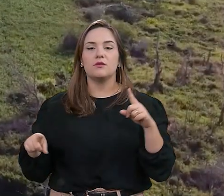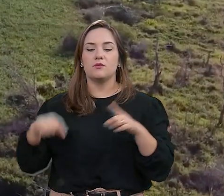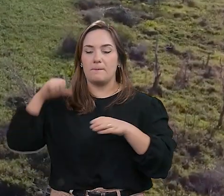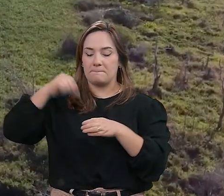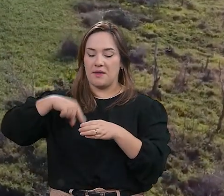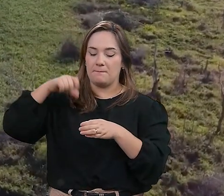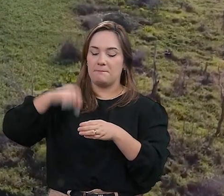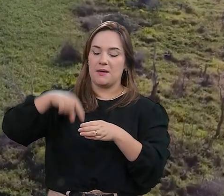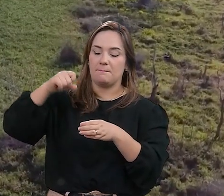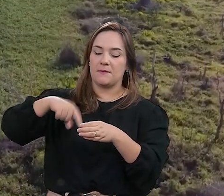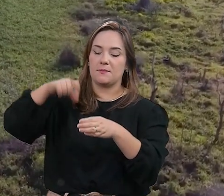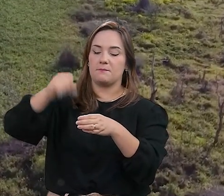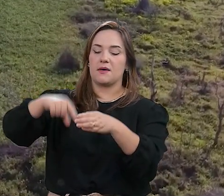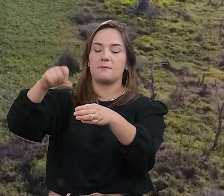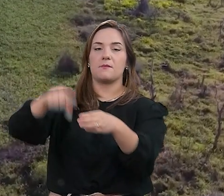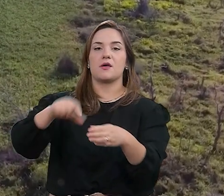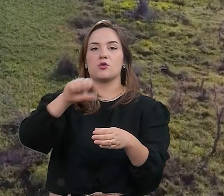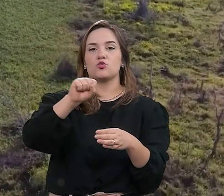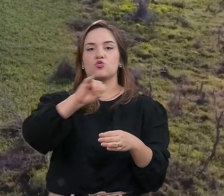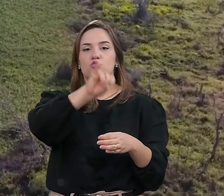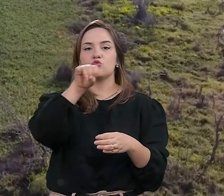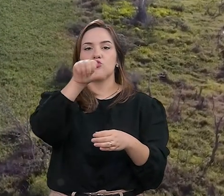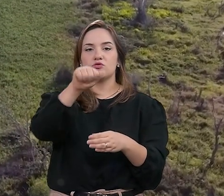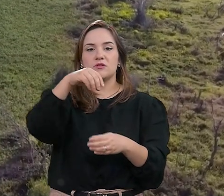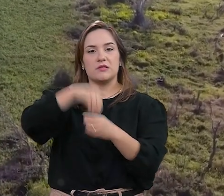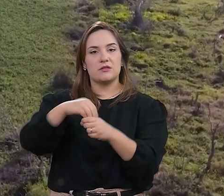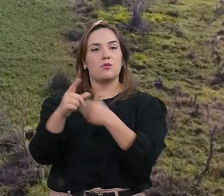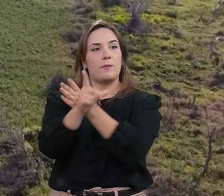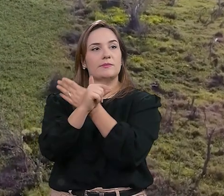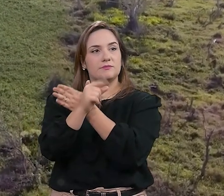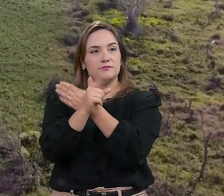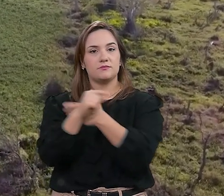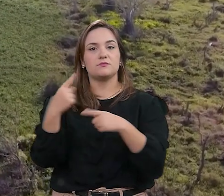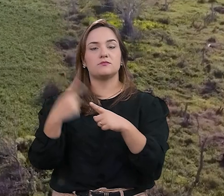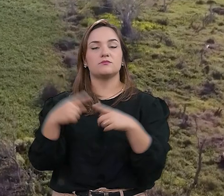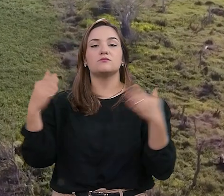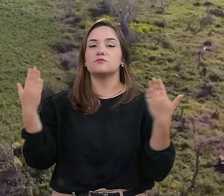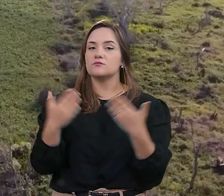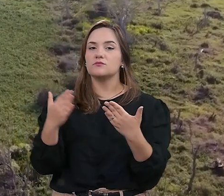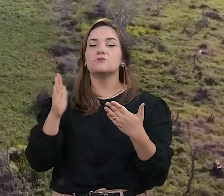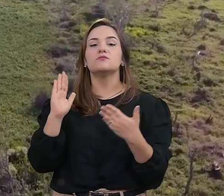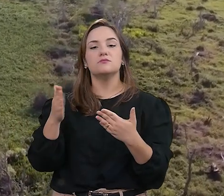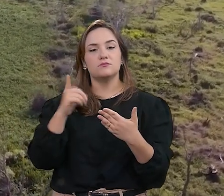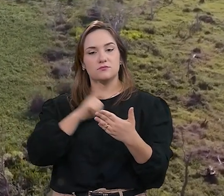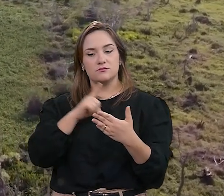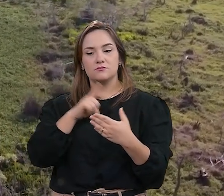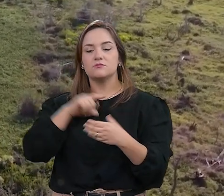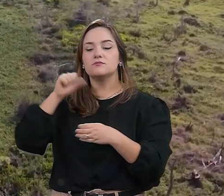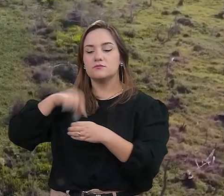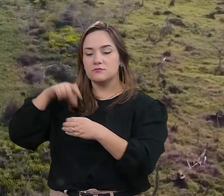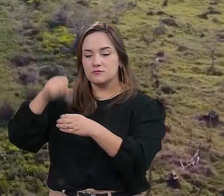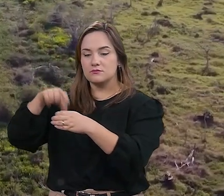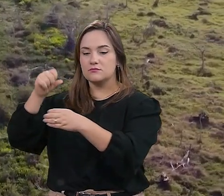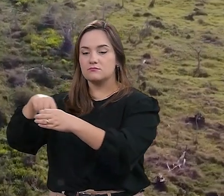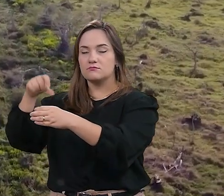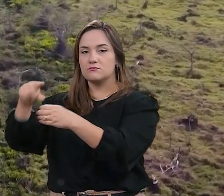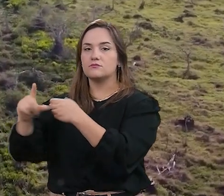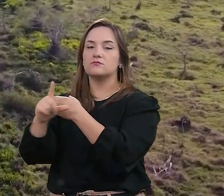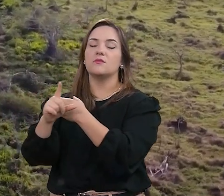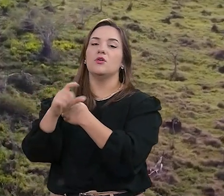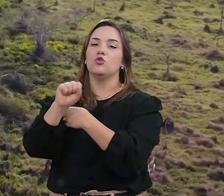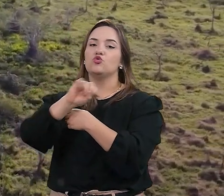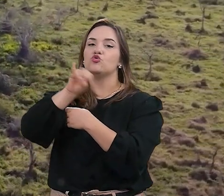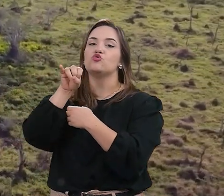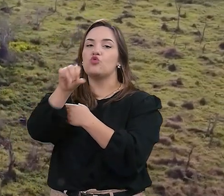no Pantanal. Por quê? Porque já existe hoje plantação de soja dentro da área do Pantanal, né?